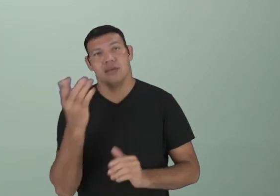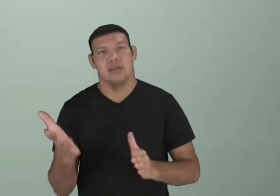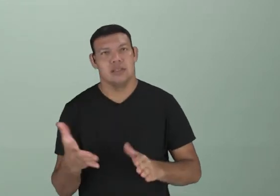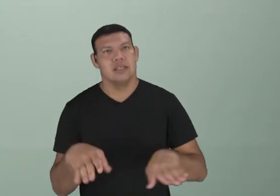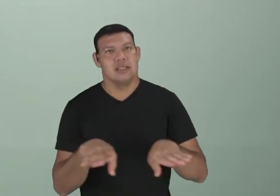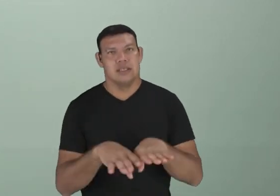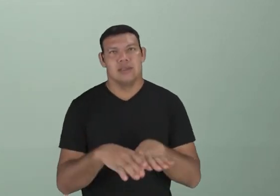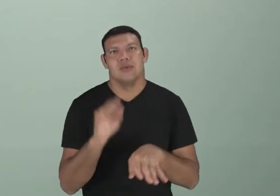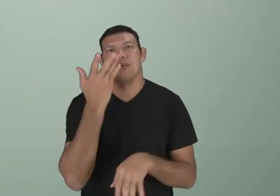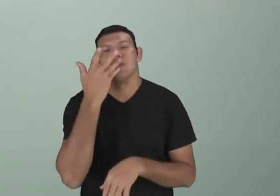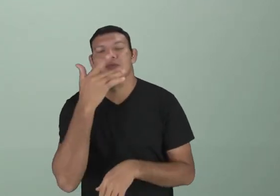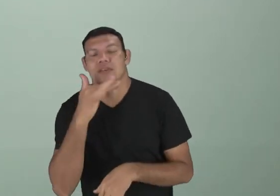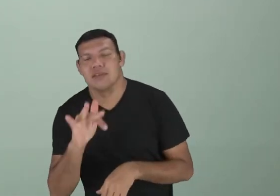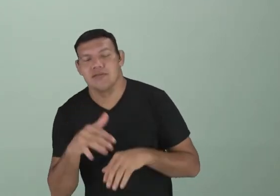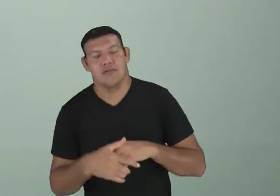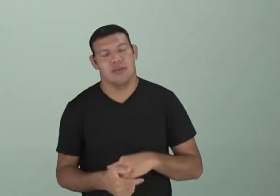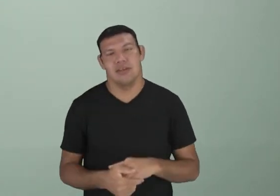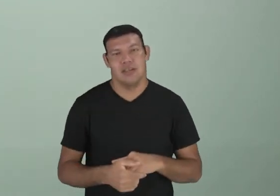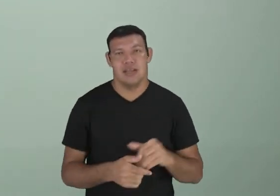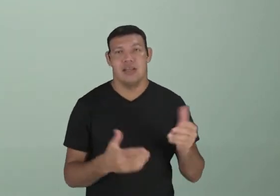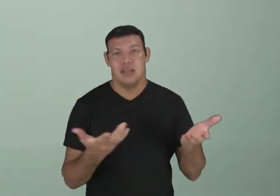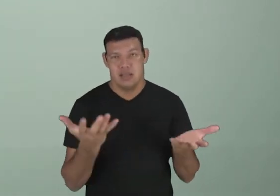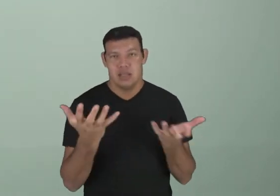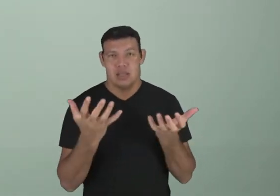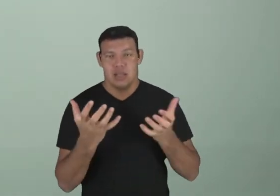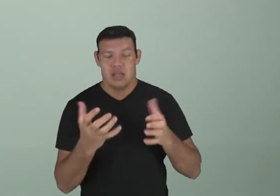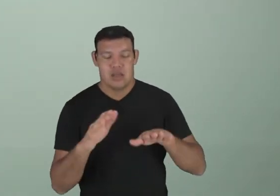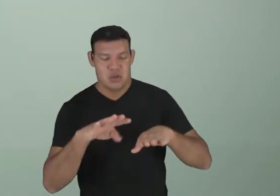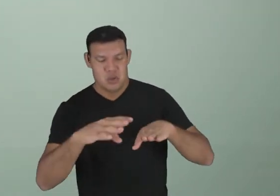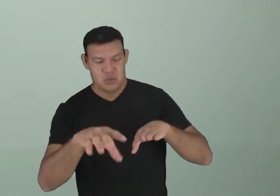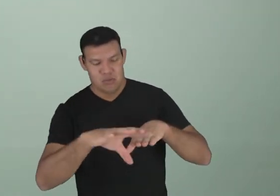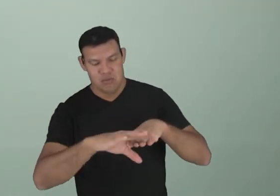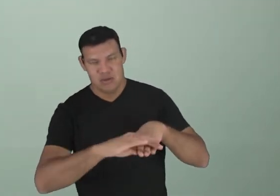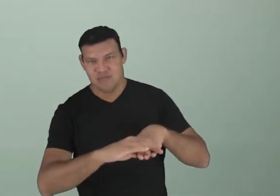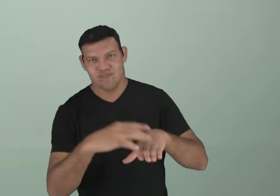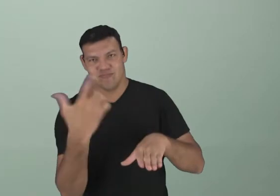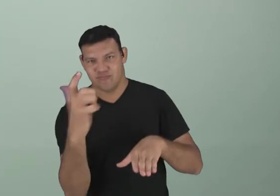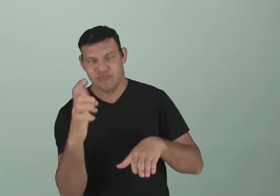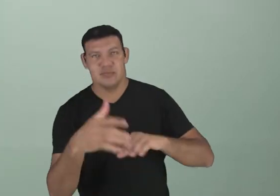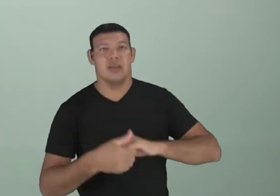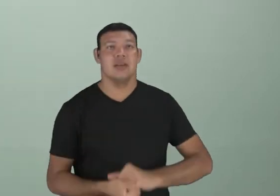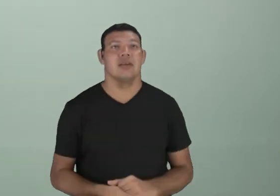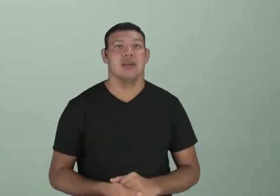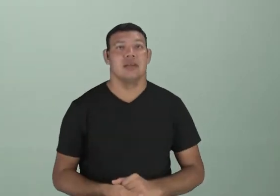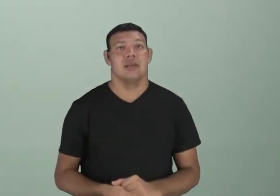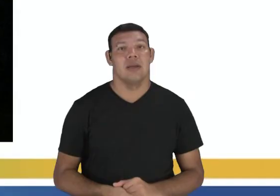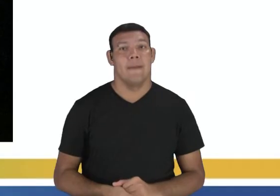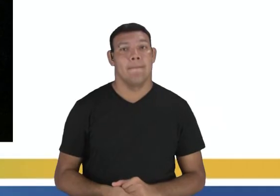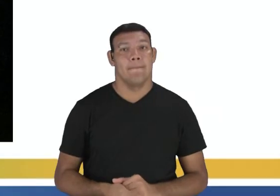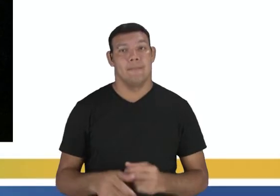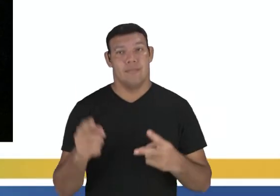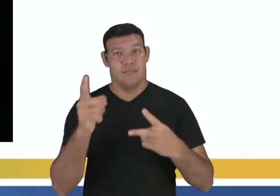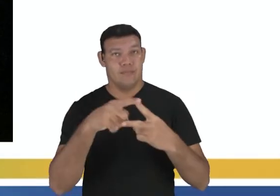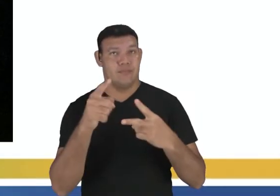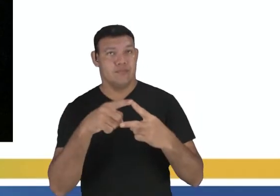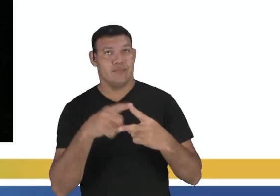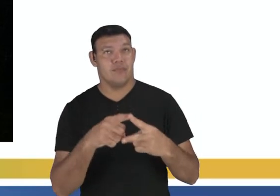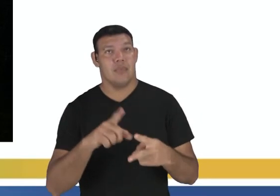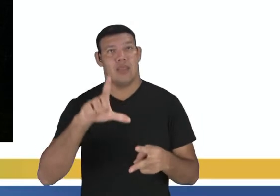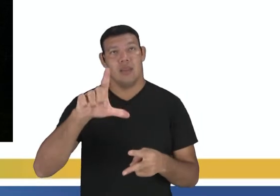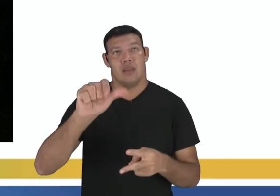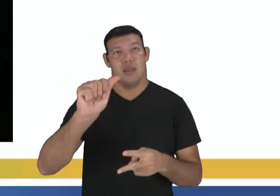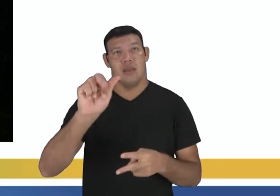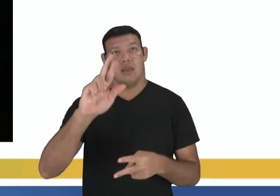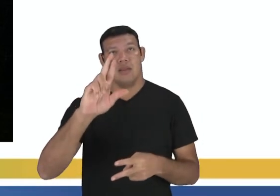de andar descalço, né? Um hábito que já não é muito comum entre os adultos, tá? Como primeira doença veiculada pelo solo, nós